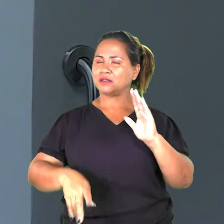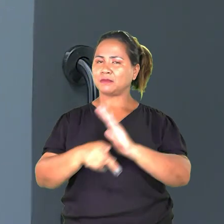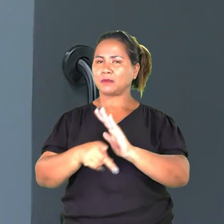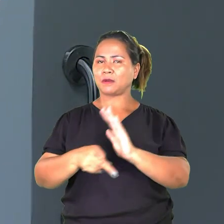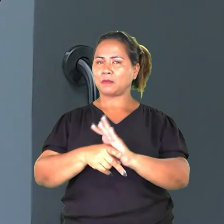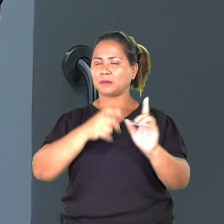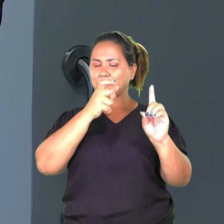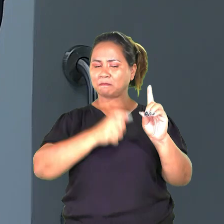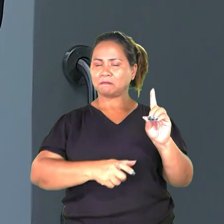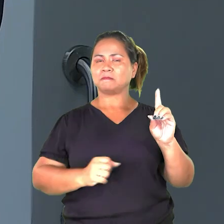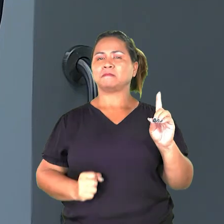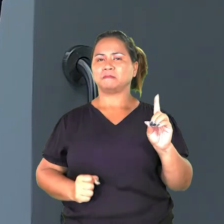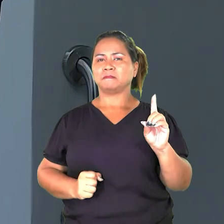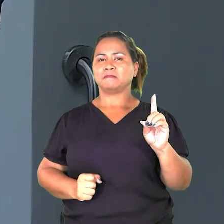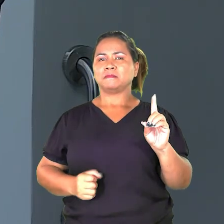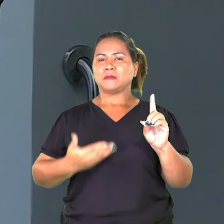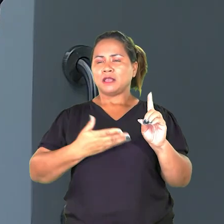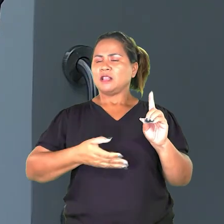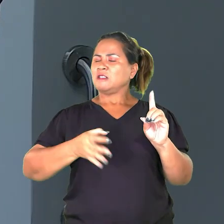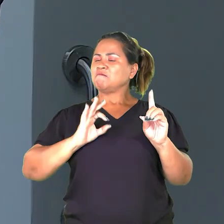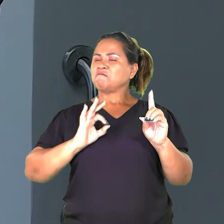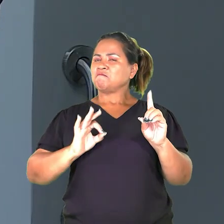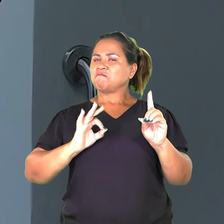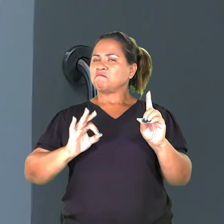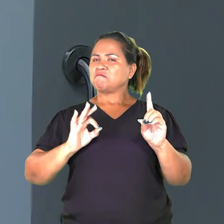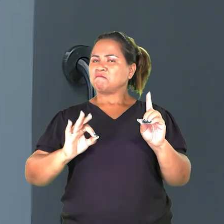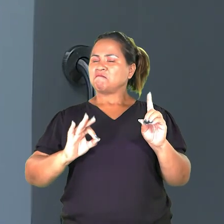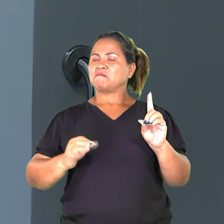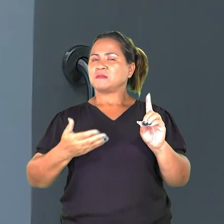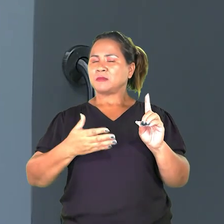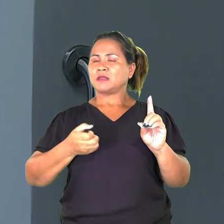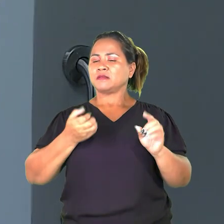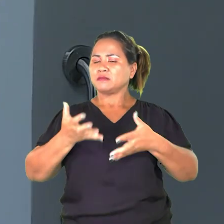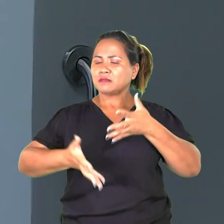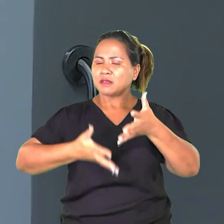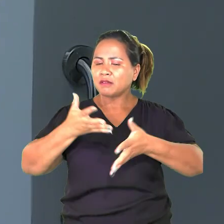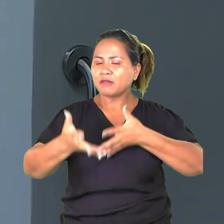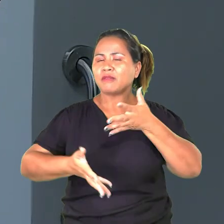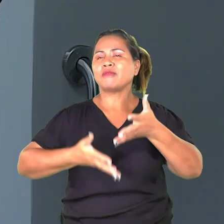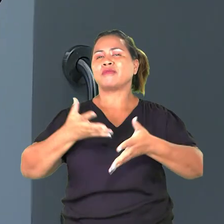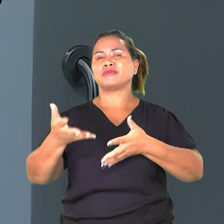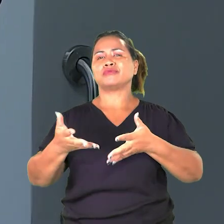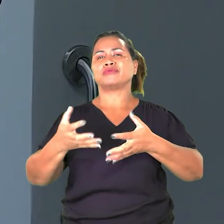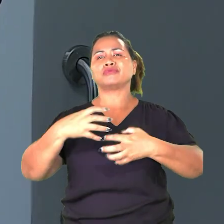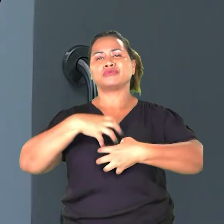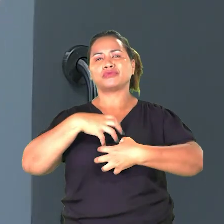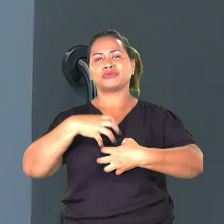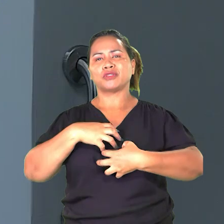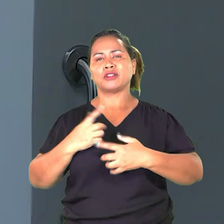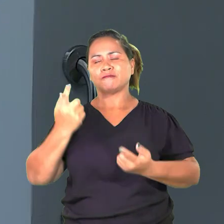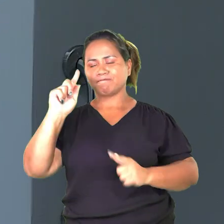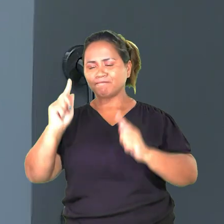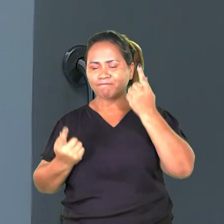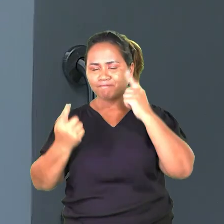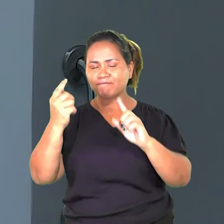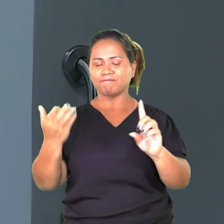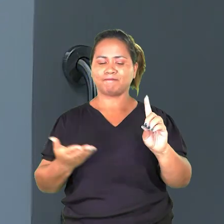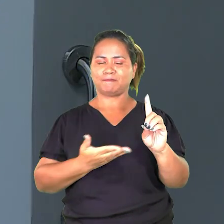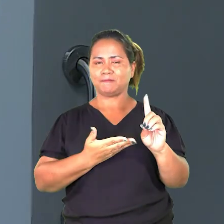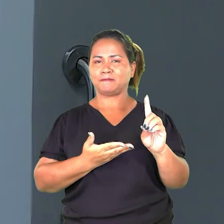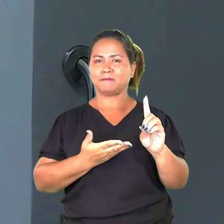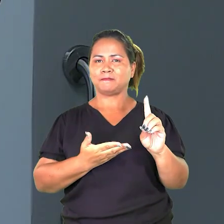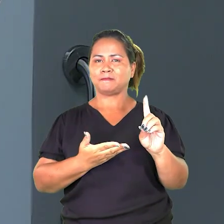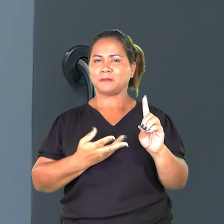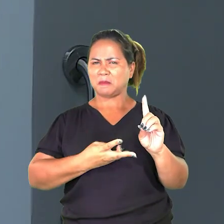excepcional elegância também era uma característica sua. Essa elegância se refletia em sua fala, em